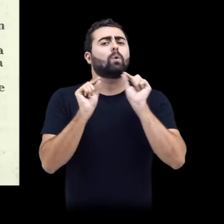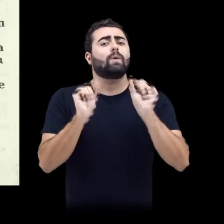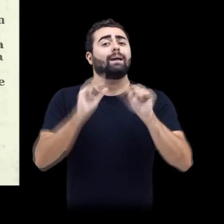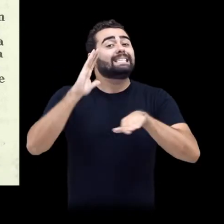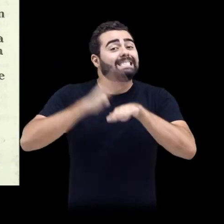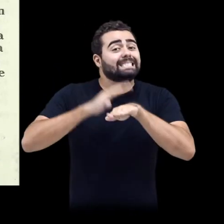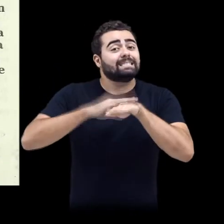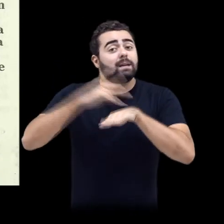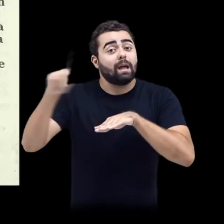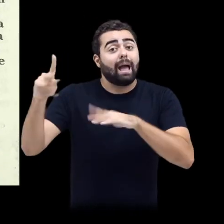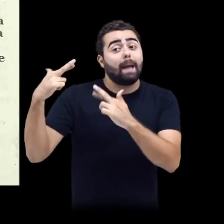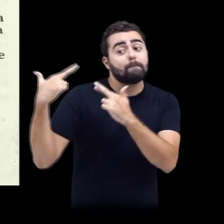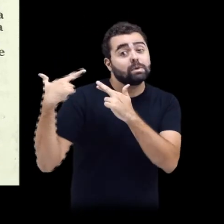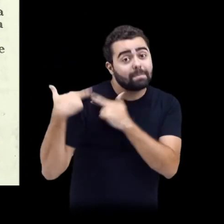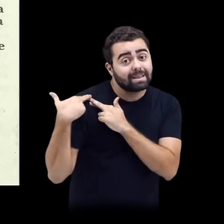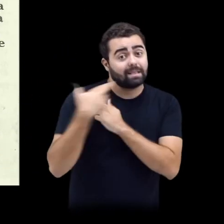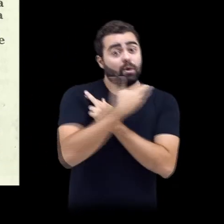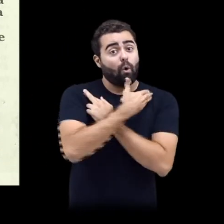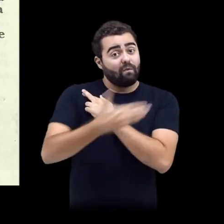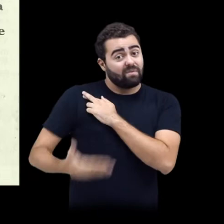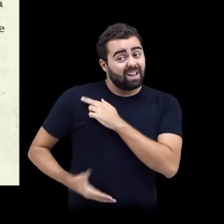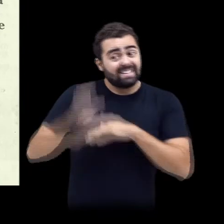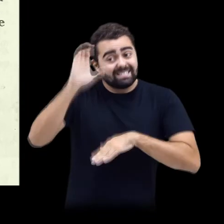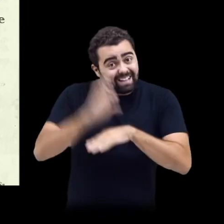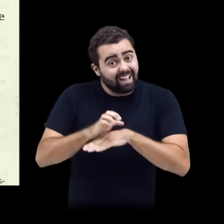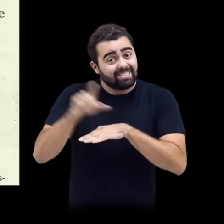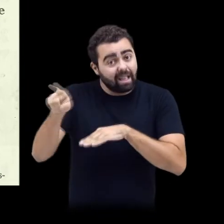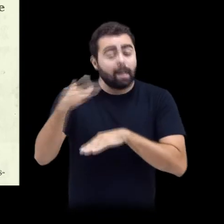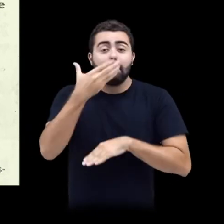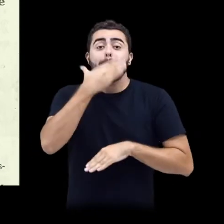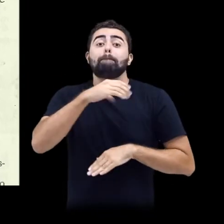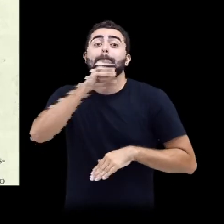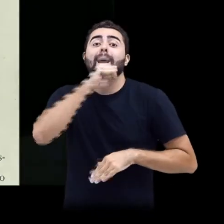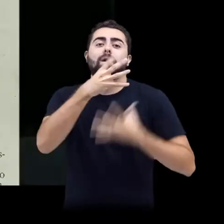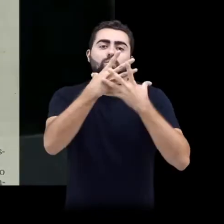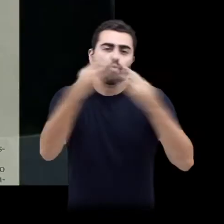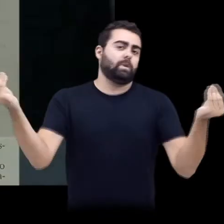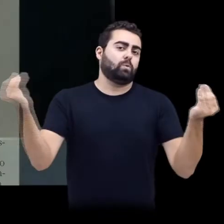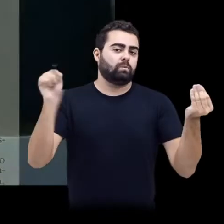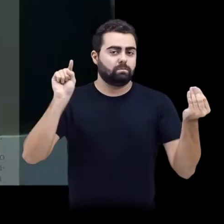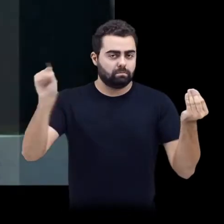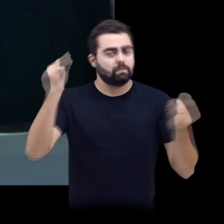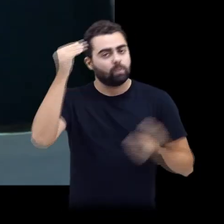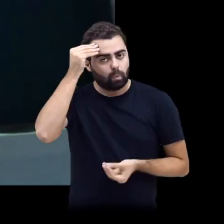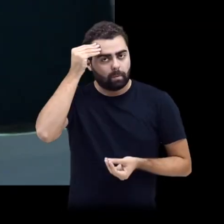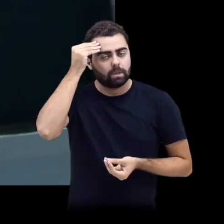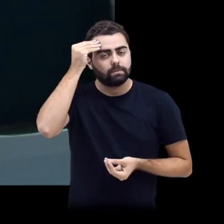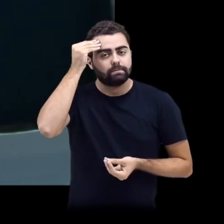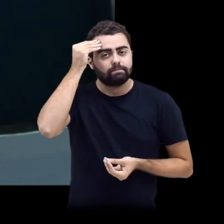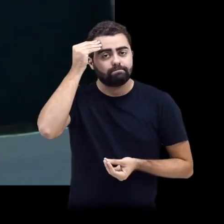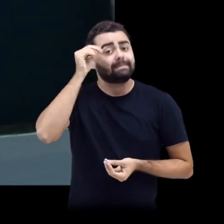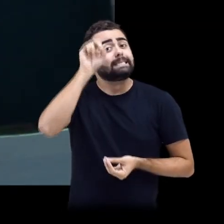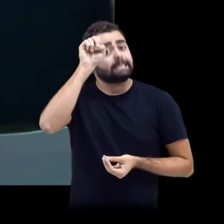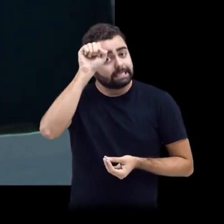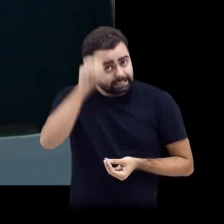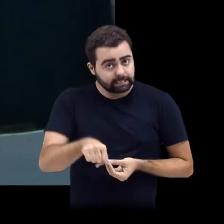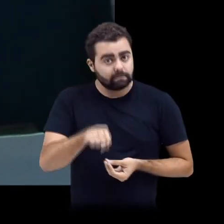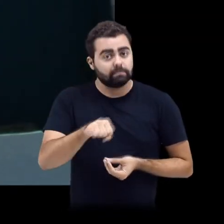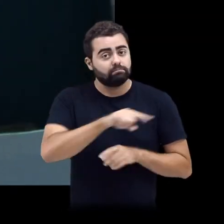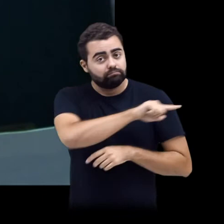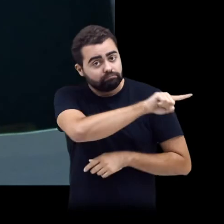do Estado pelo desaparecimento e morte de meu pai, Irã de Lima Pereira. Sim, senhores, no dia 13 de janeiro